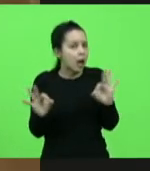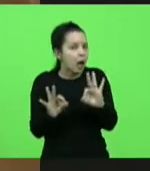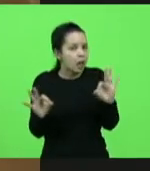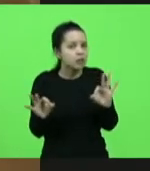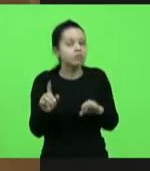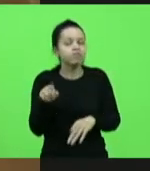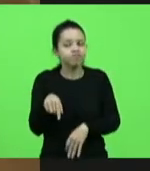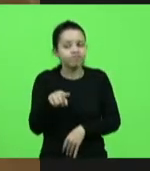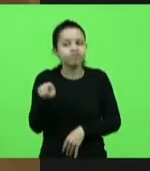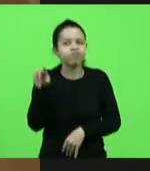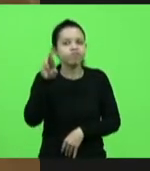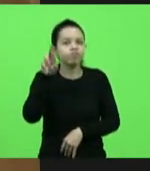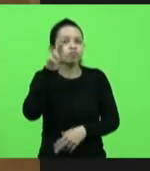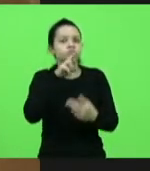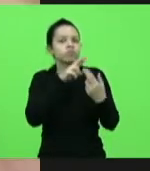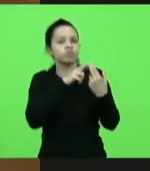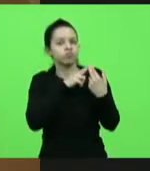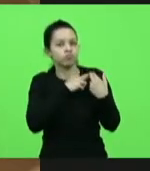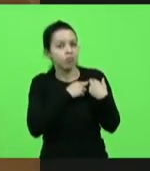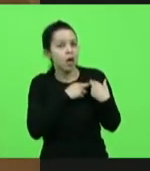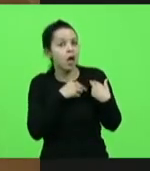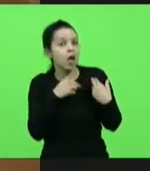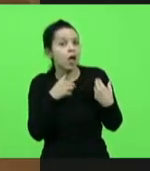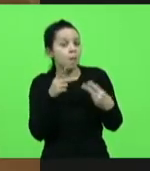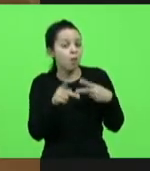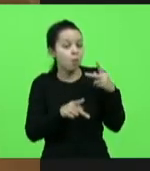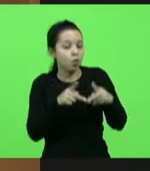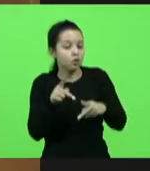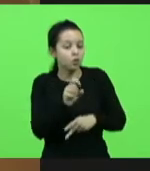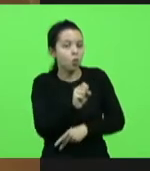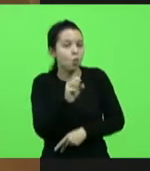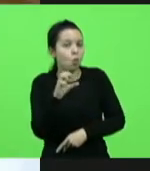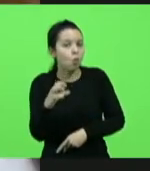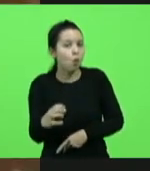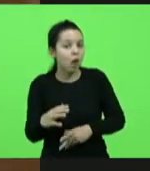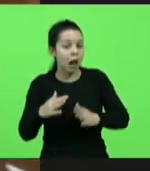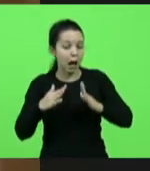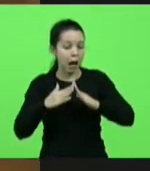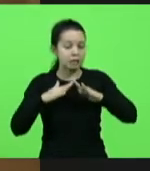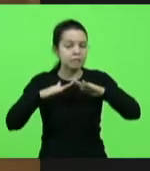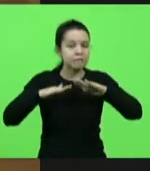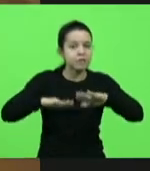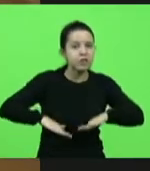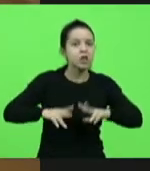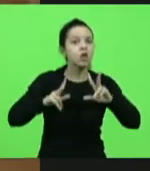dos 33 milhões de reais, e os catarinenses ficam em casa, como eu,